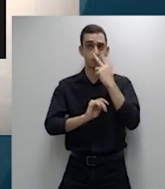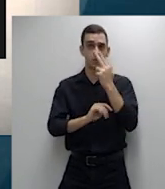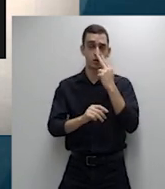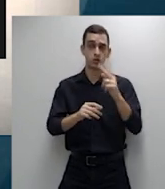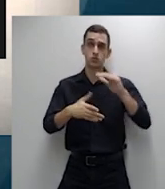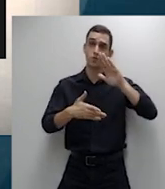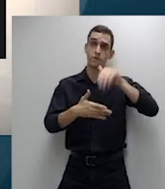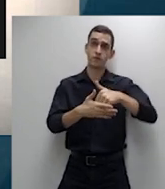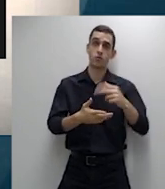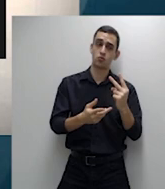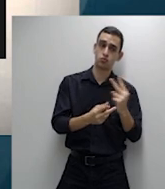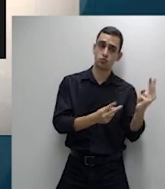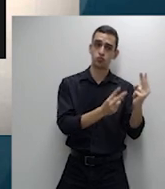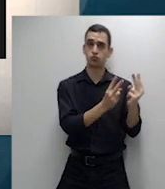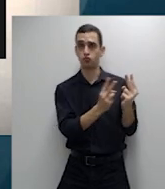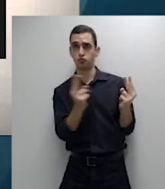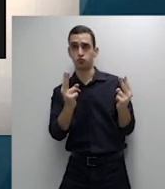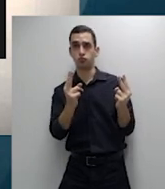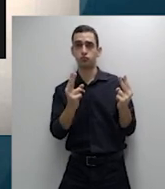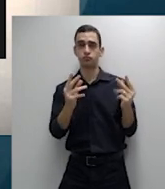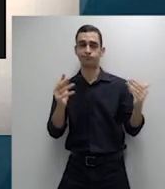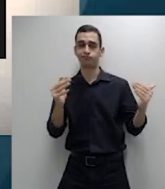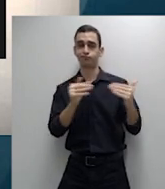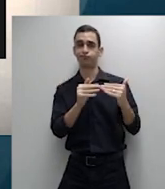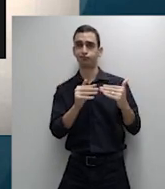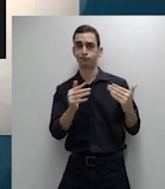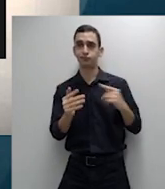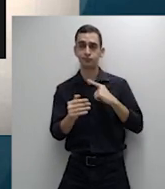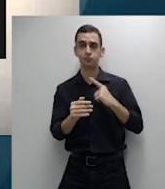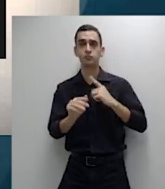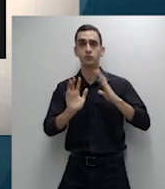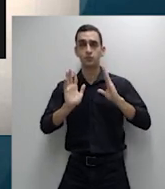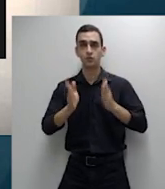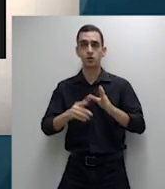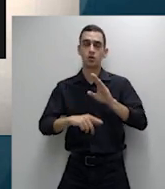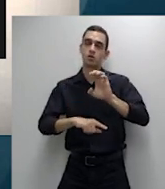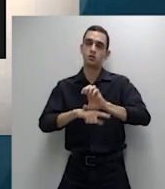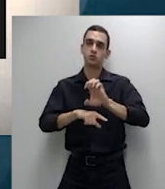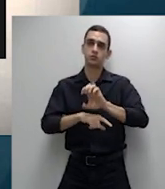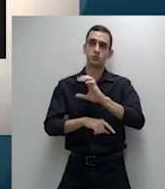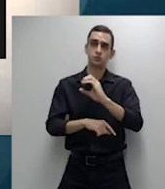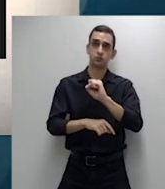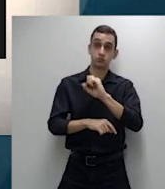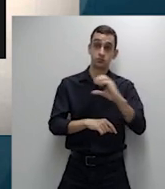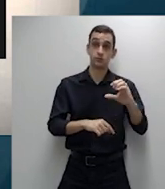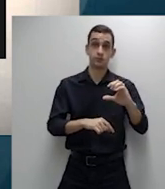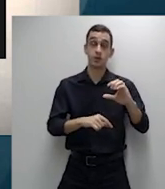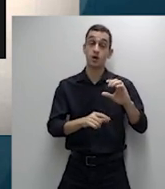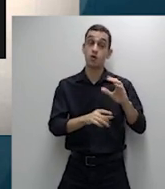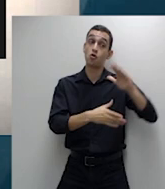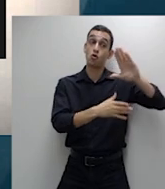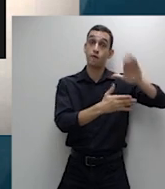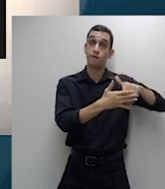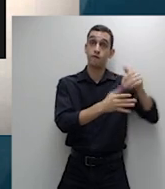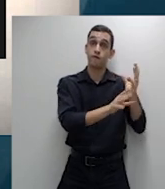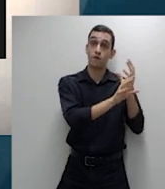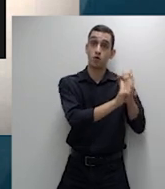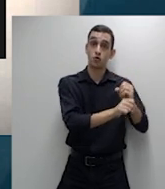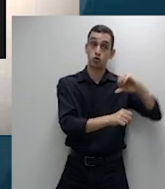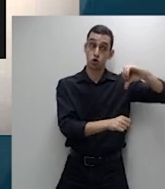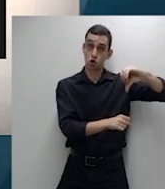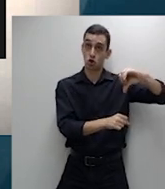no julgamento de um grupo de câmaras de direito público de Santa Catarina o verão 9 votos favoráveis e nove